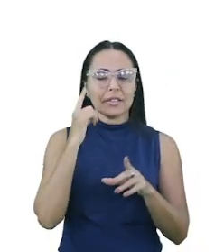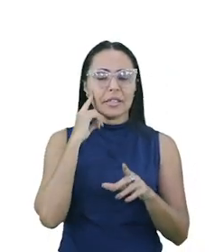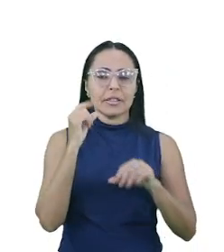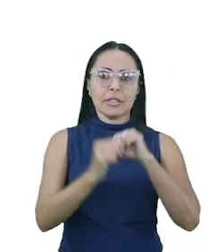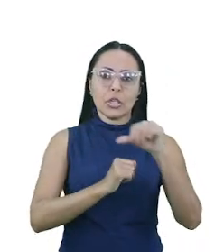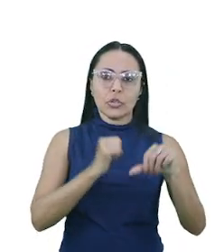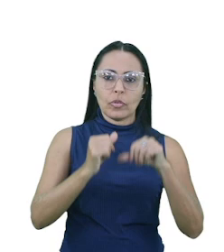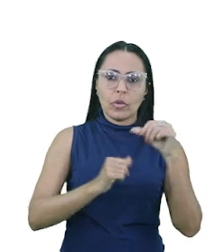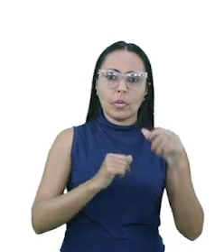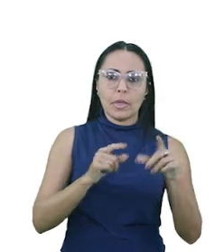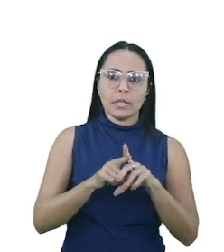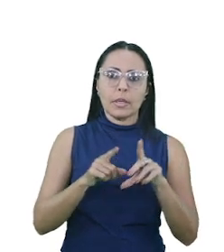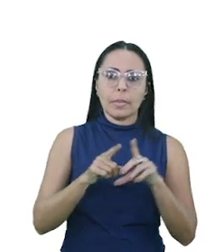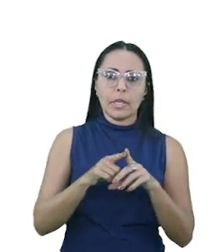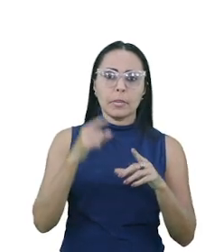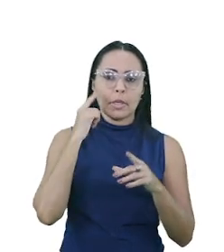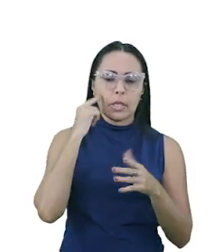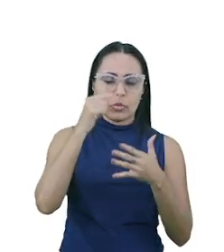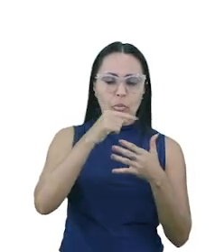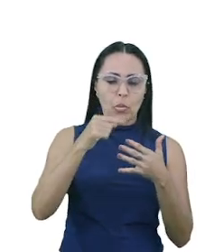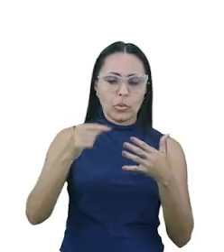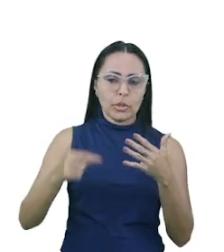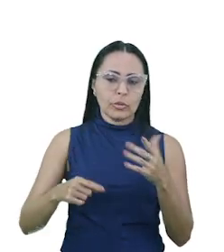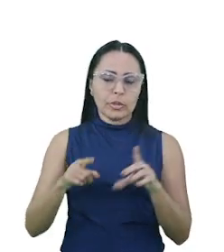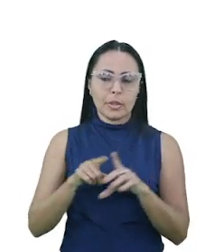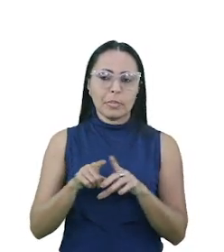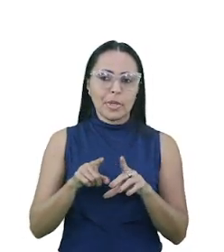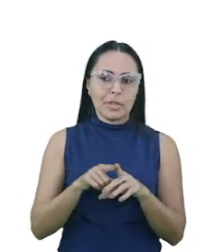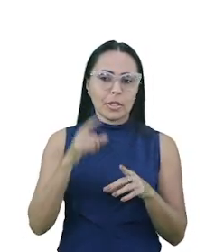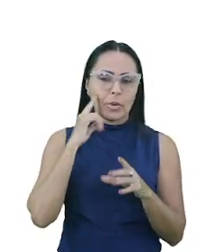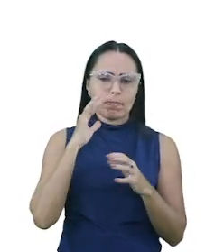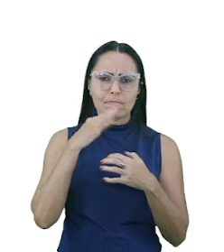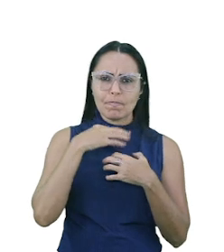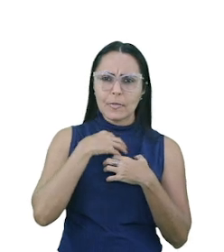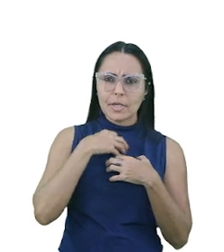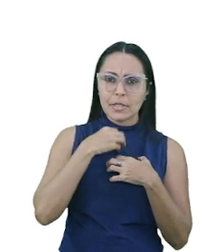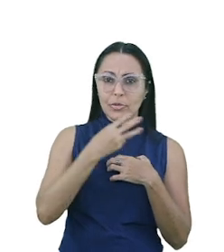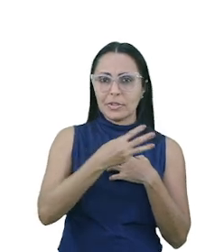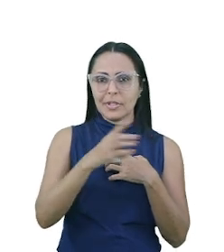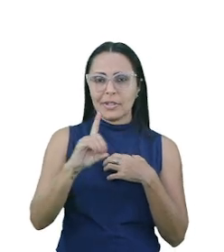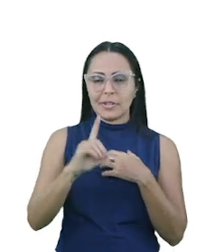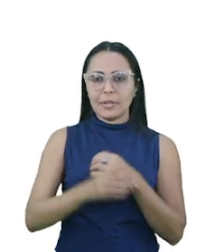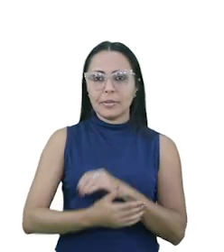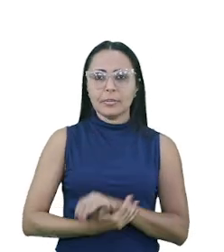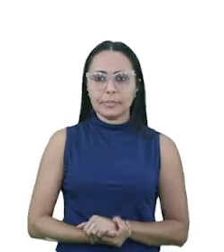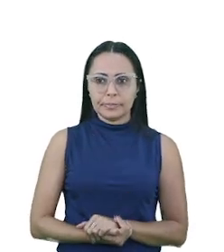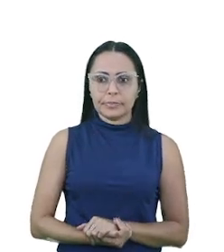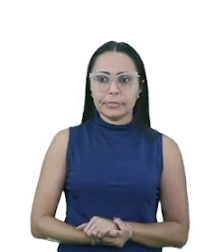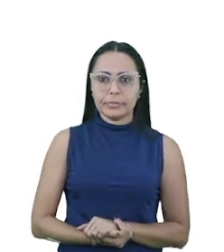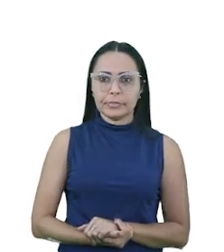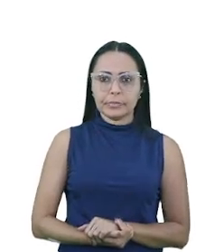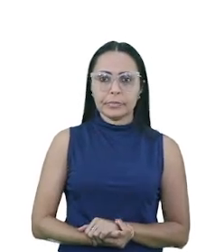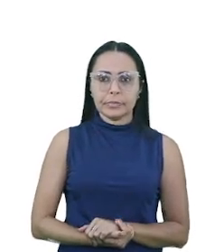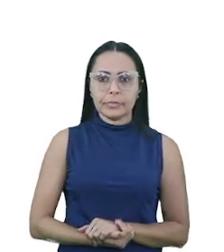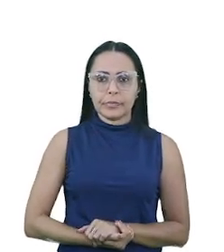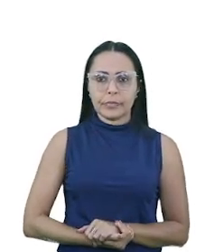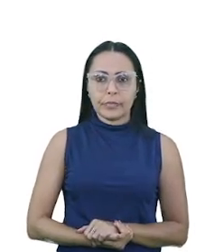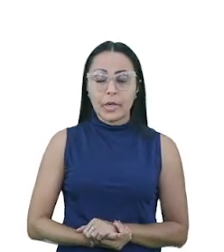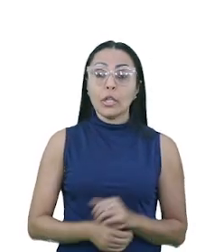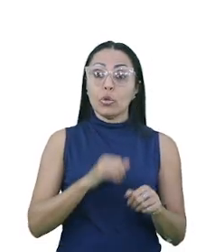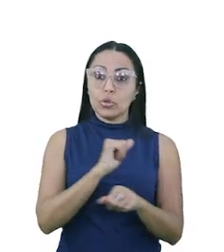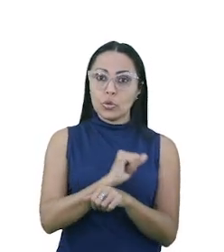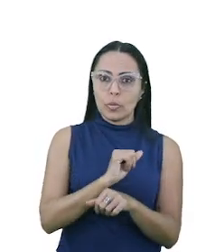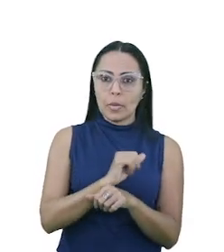e sombra em pequenos pontinhos. É o que Sim. dá essa sensação de 3D. E aí desculpa me interromper, mas é